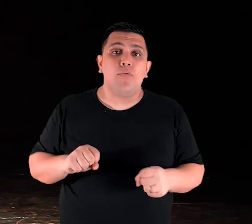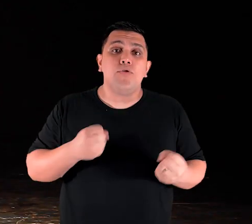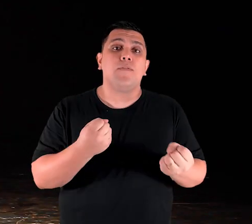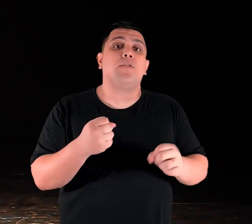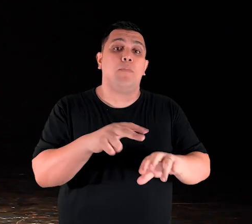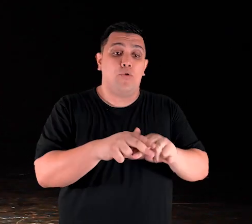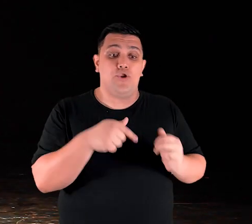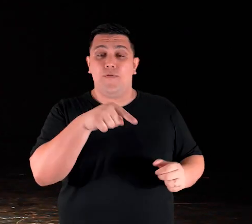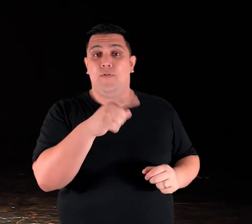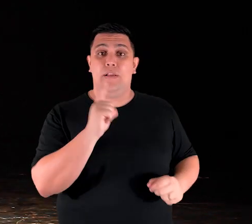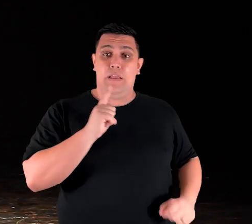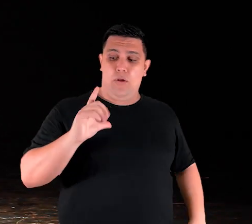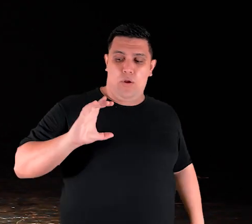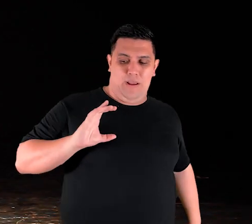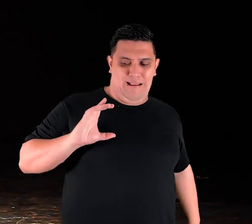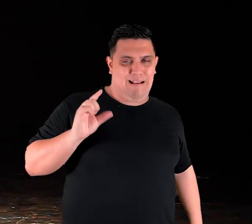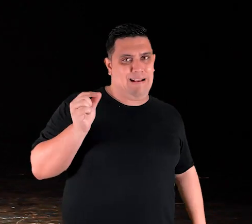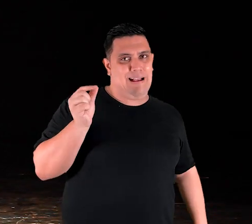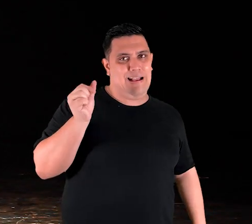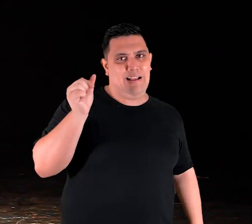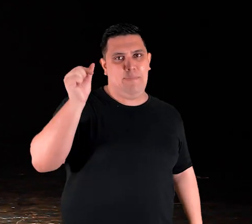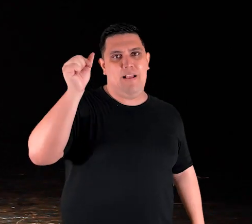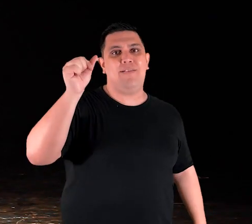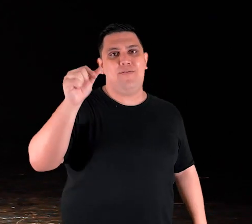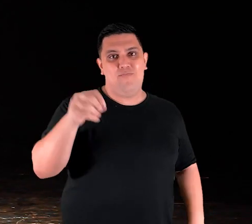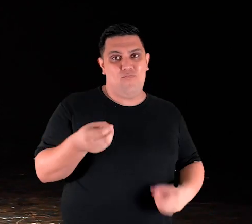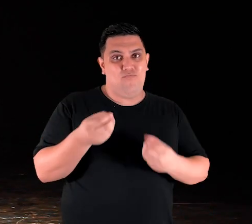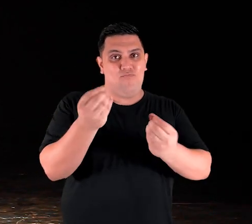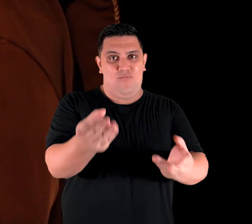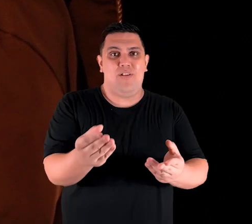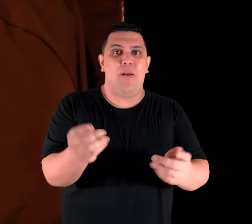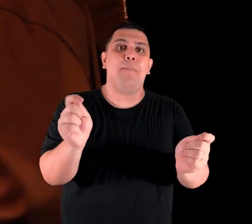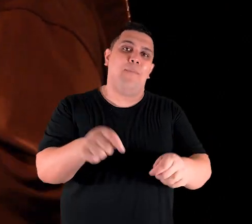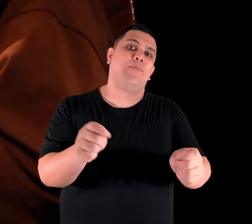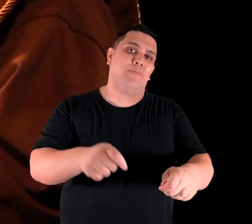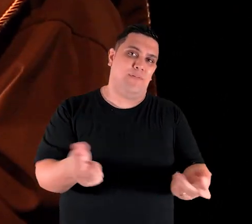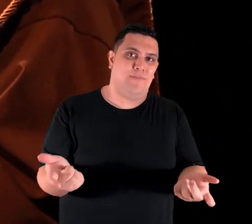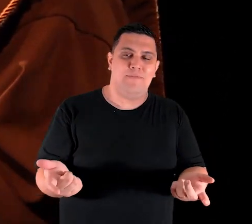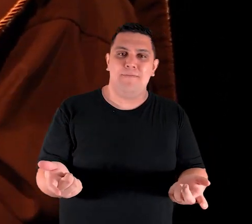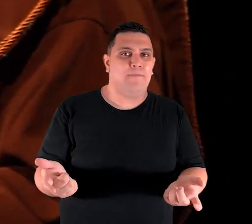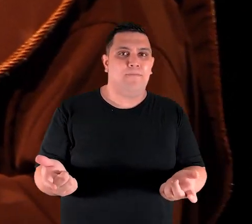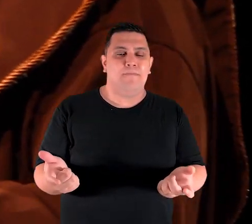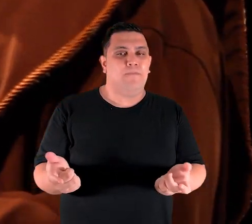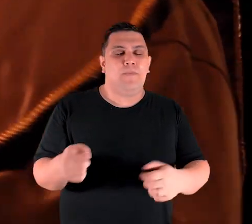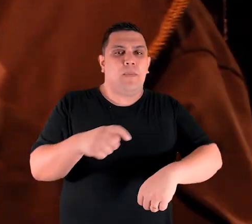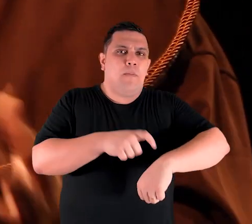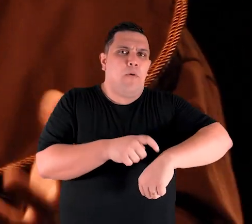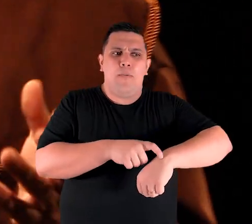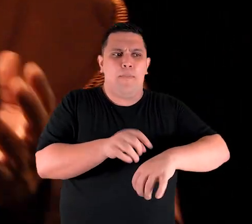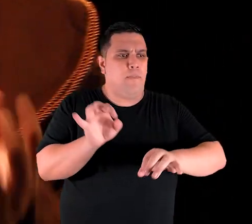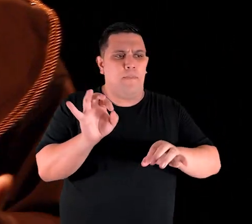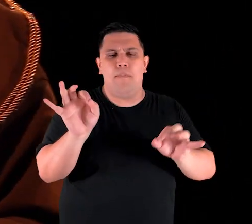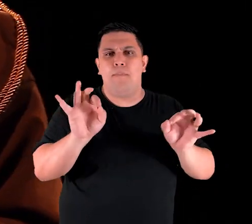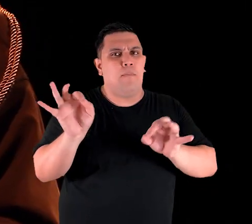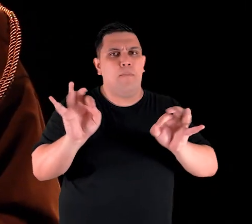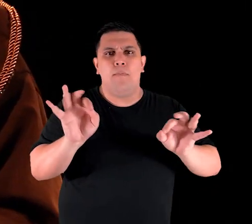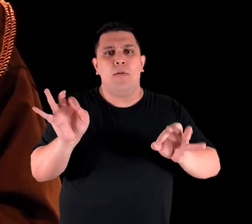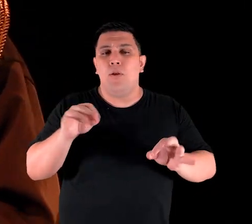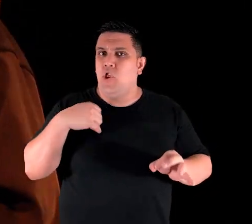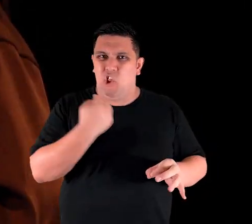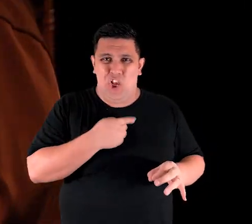o capitalismo fornece as possibilidades. Em nenhum momento estamos aqui